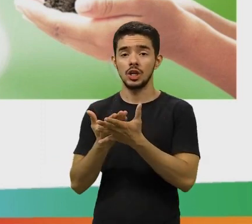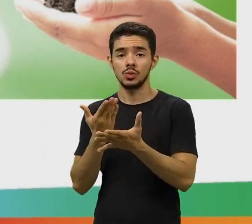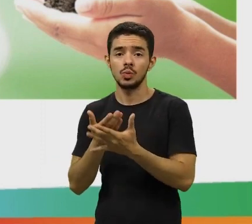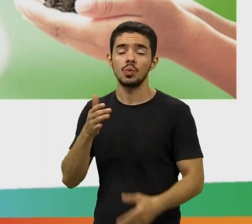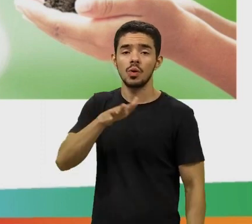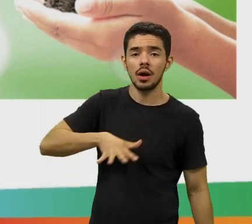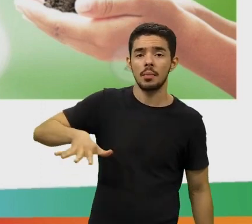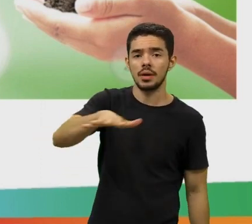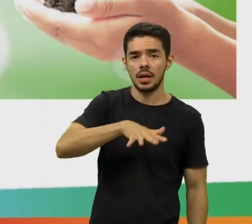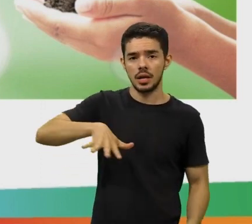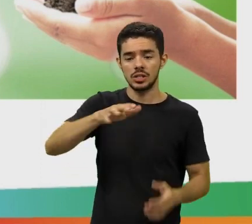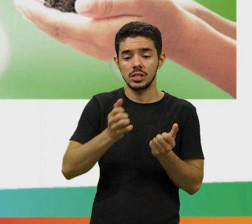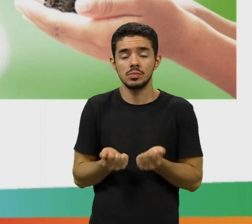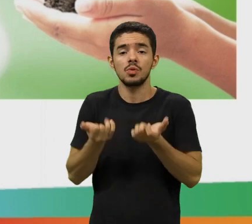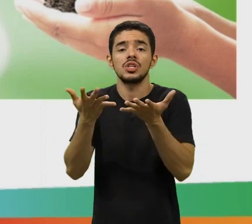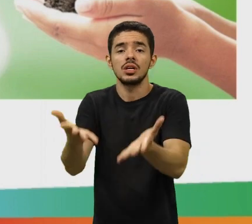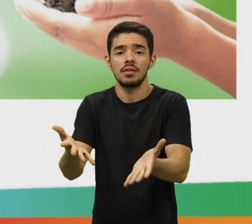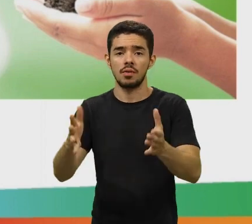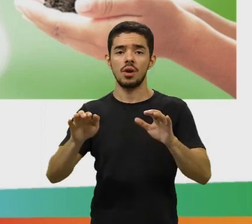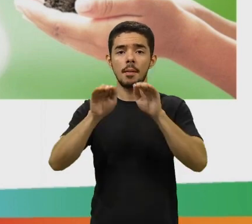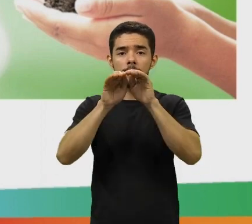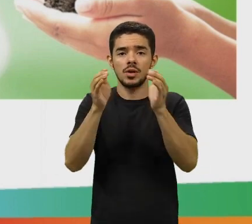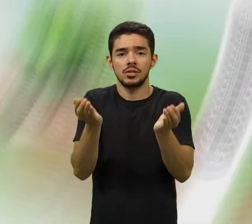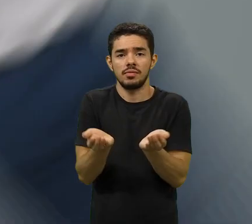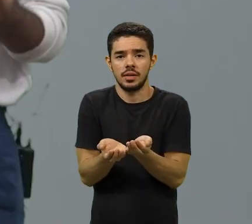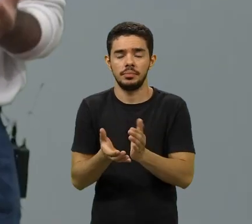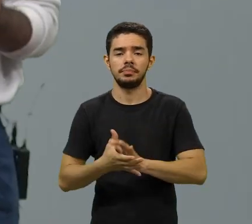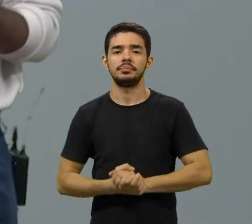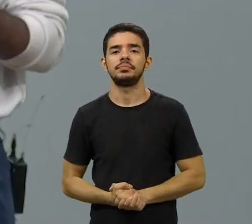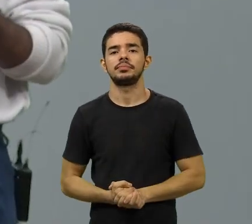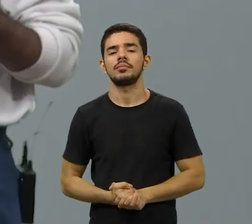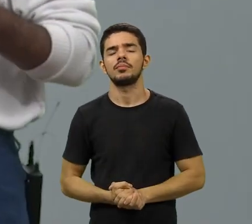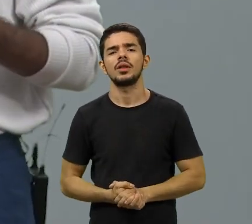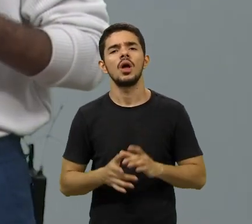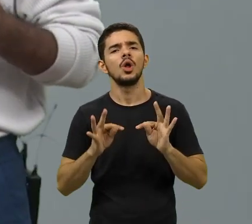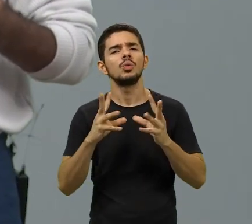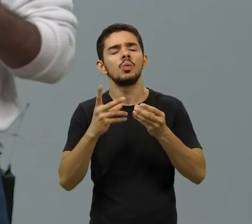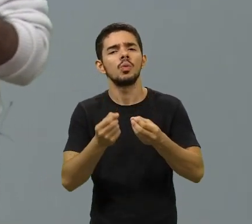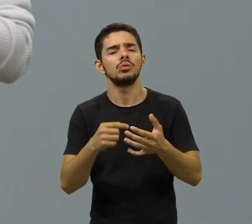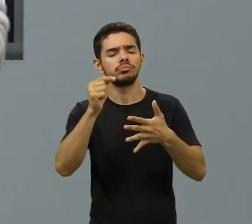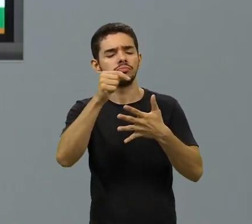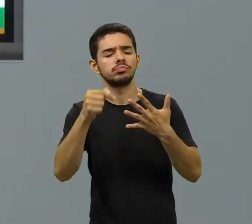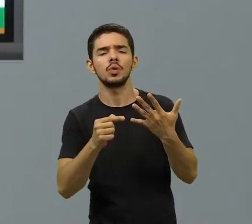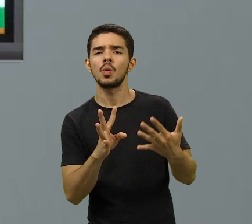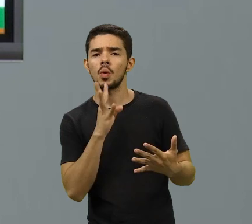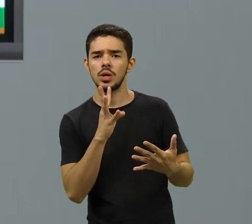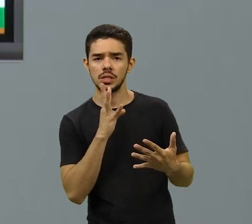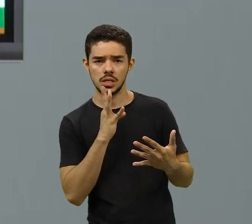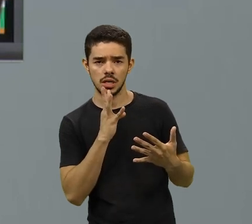estão disponíveis na biosfera. Todos os fatores que nós conhecemos hoje em dia, eles